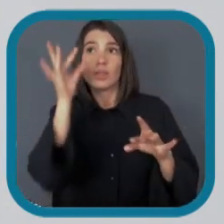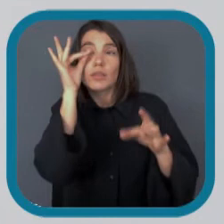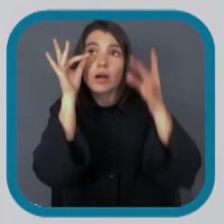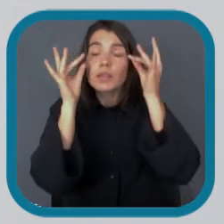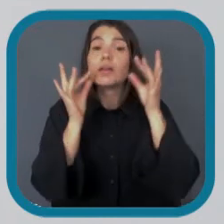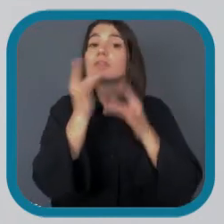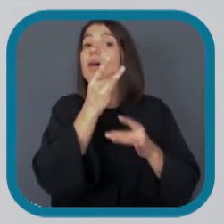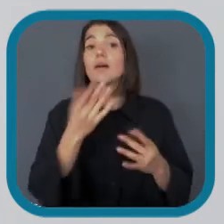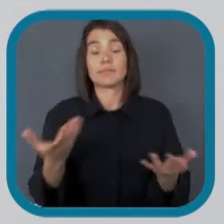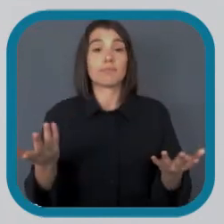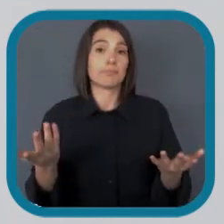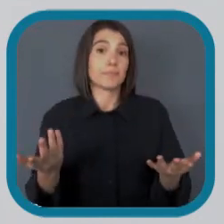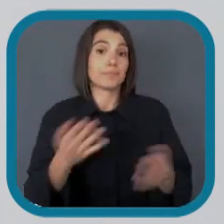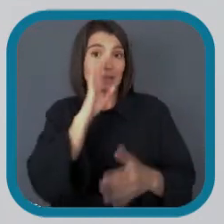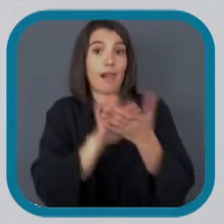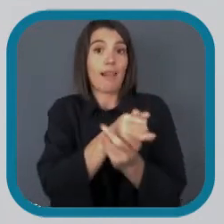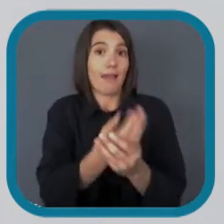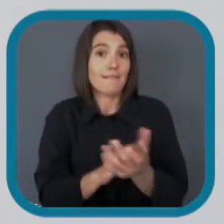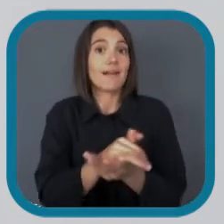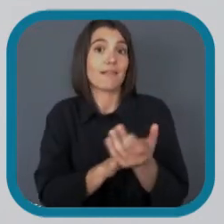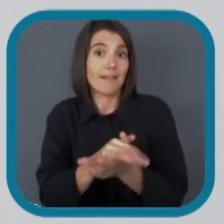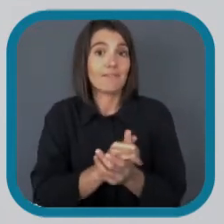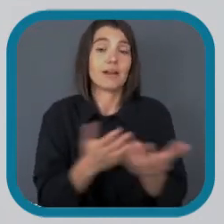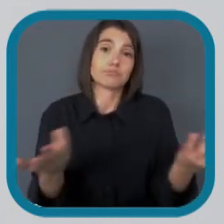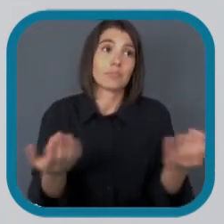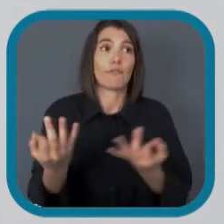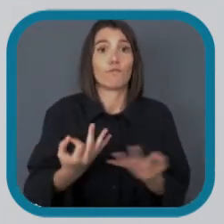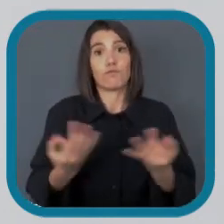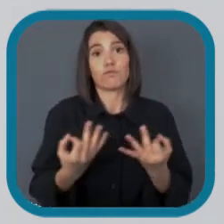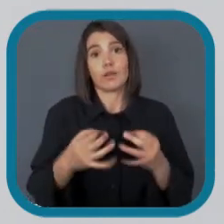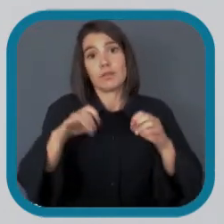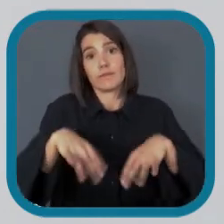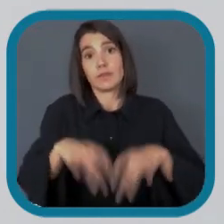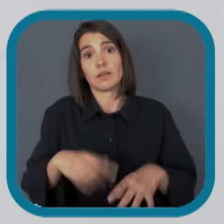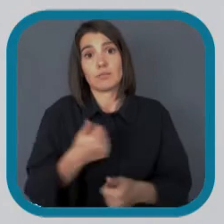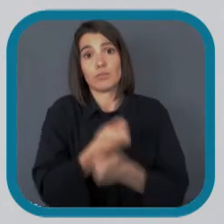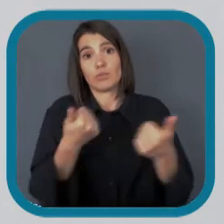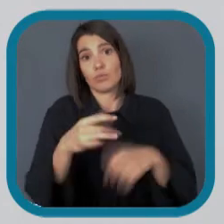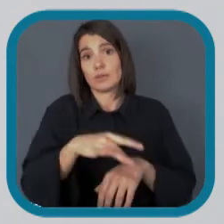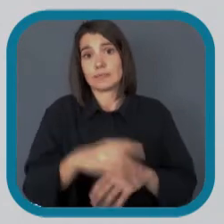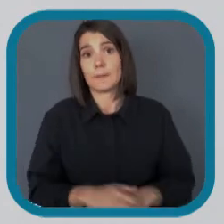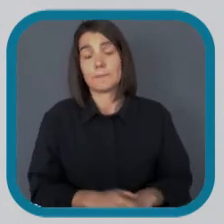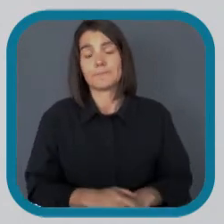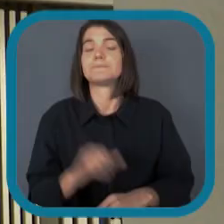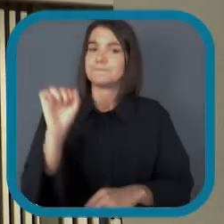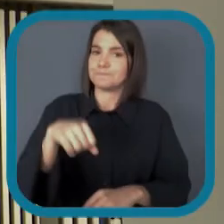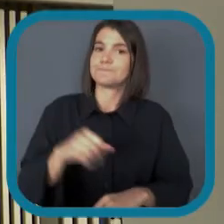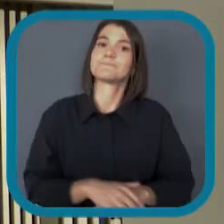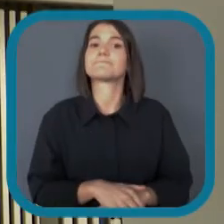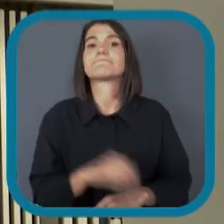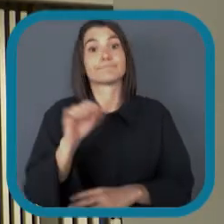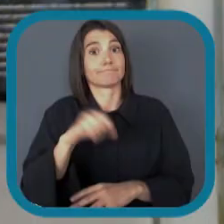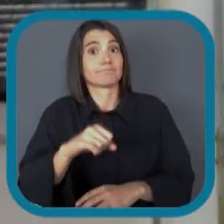com os nossos olhos e com a boca, se lavarmos frequentemente as mãos, realmente conseguimos prevenir muito melhor a doença.